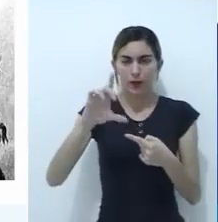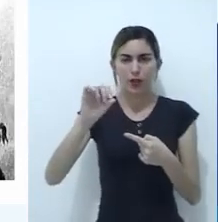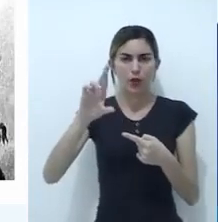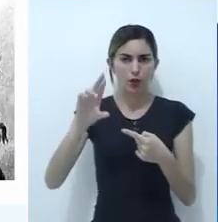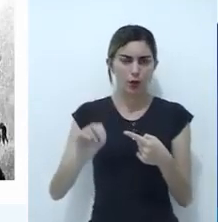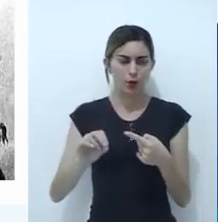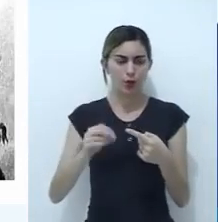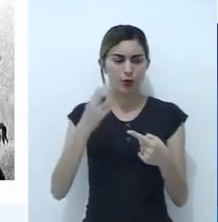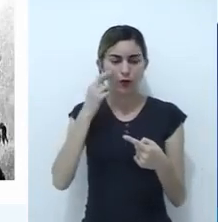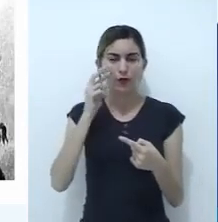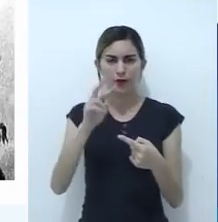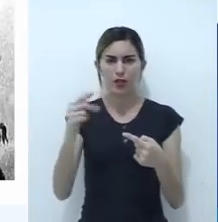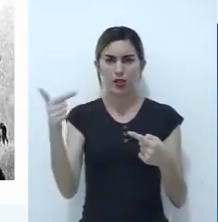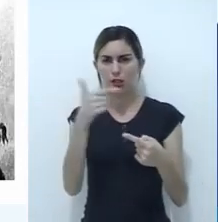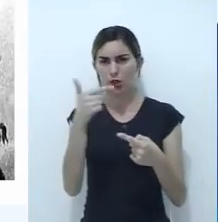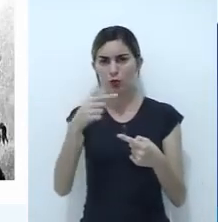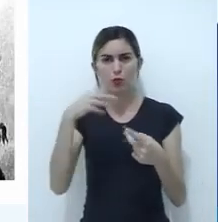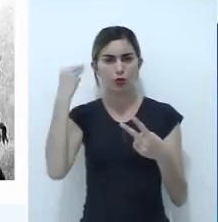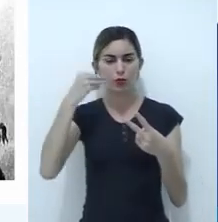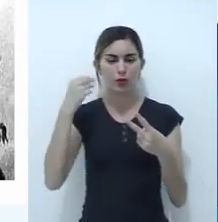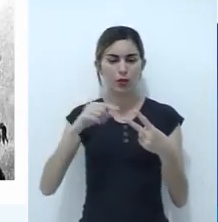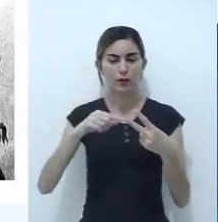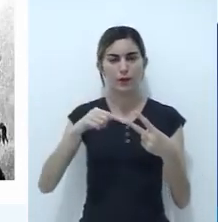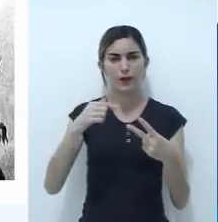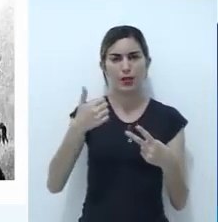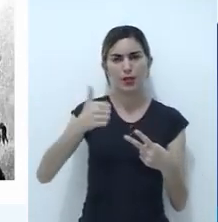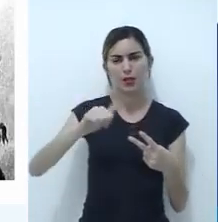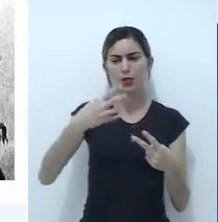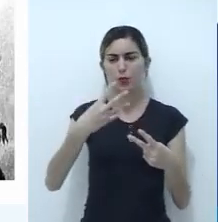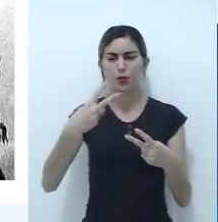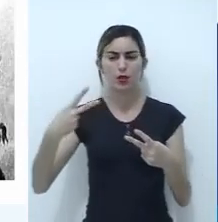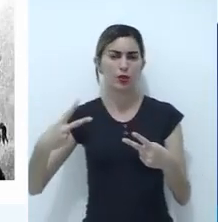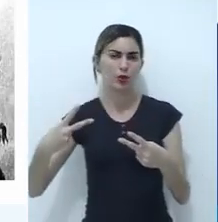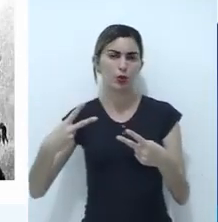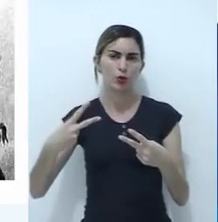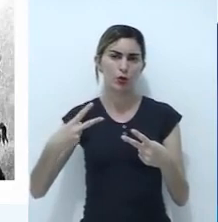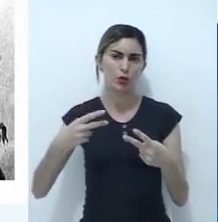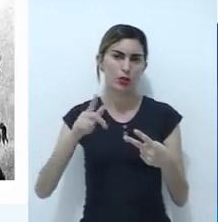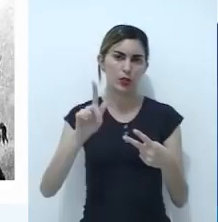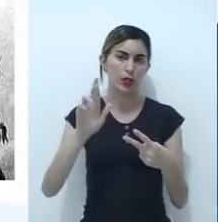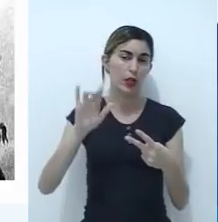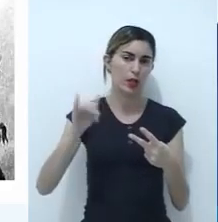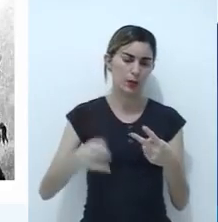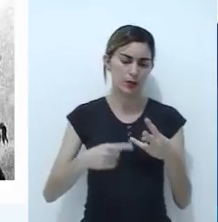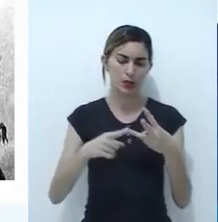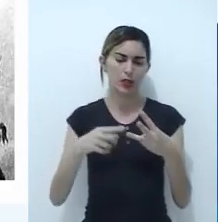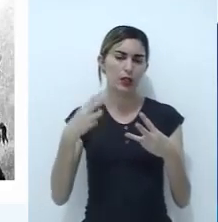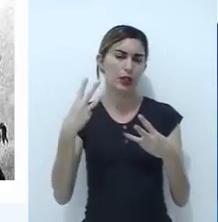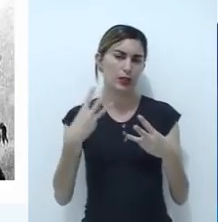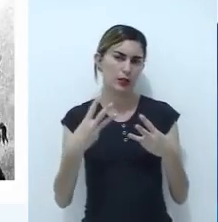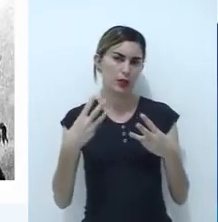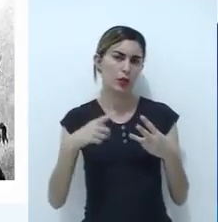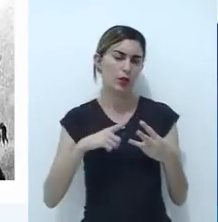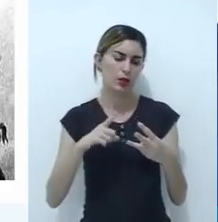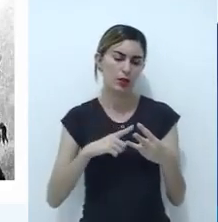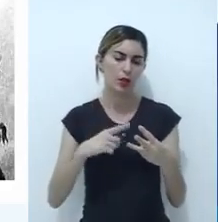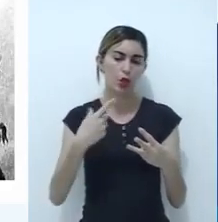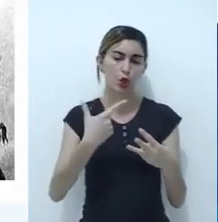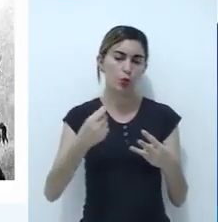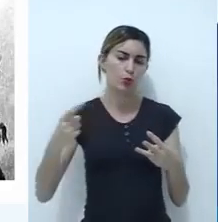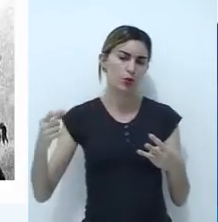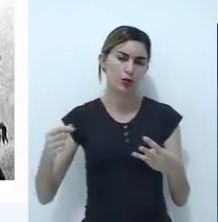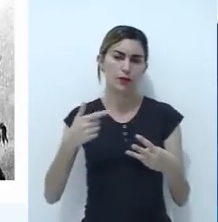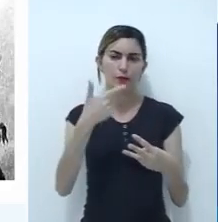né? Veja que na segunda experiência eu tenho 142 gramas de cloro. E na terceira experiência eu